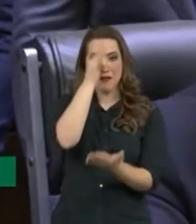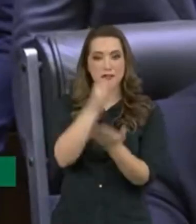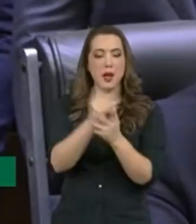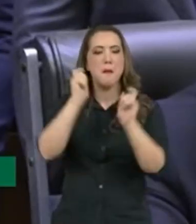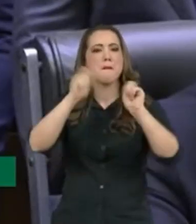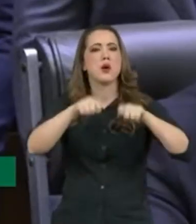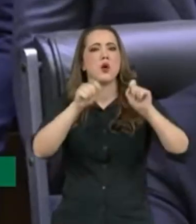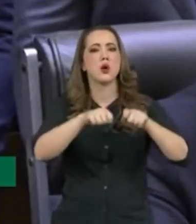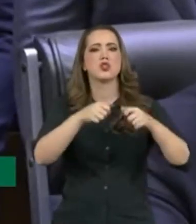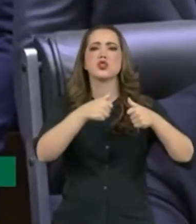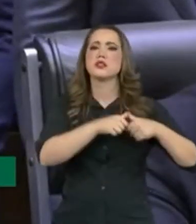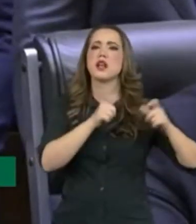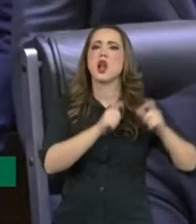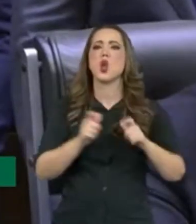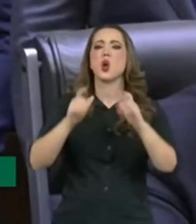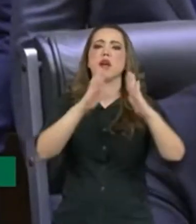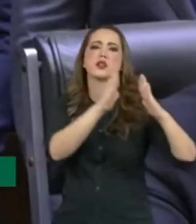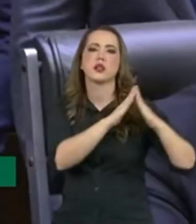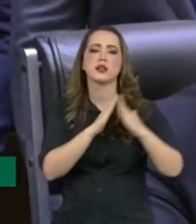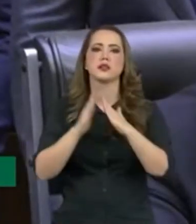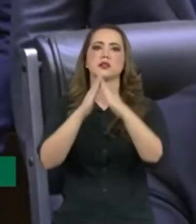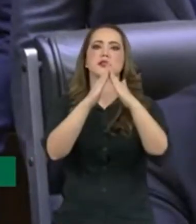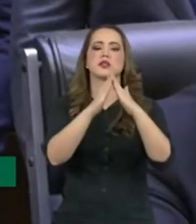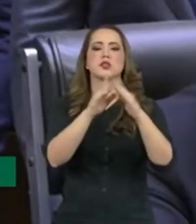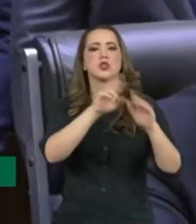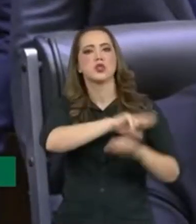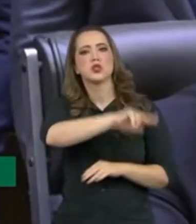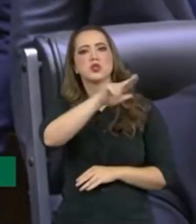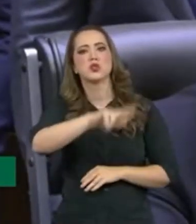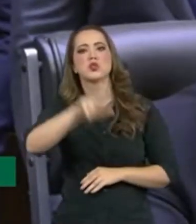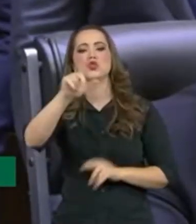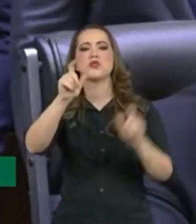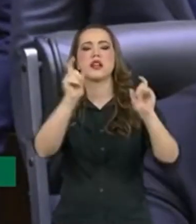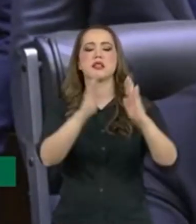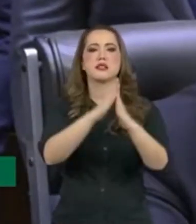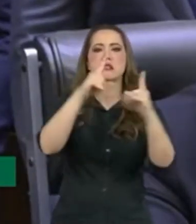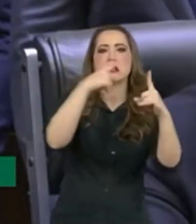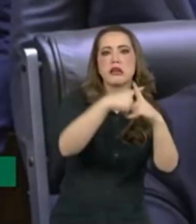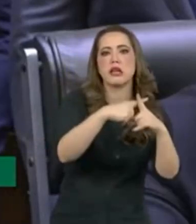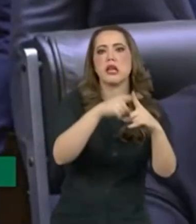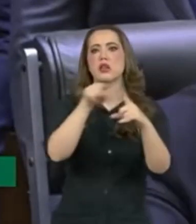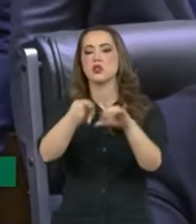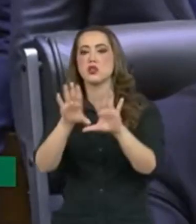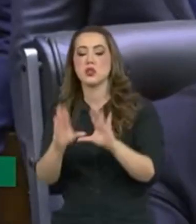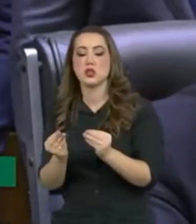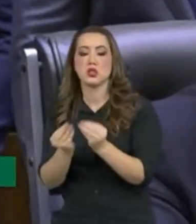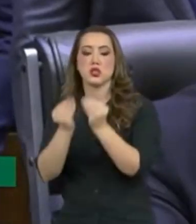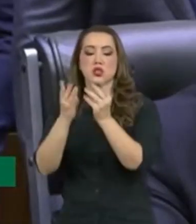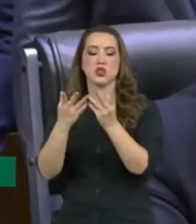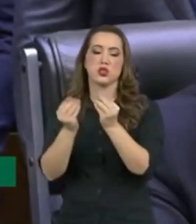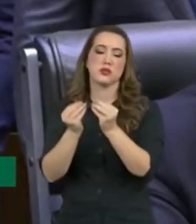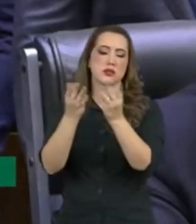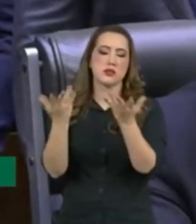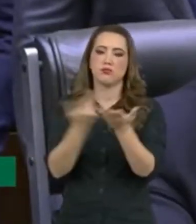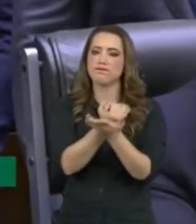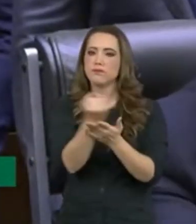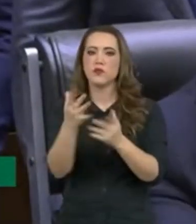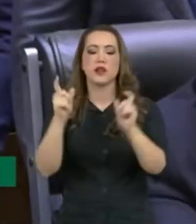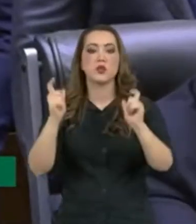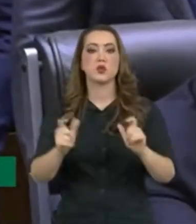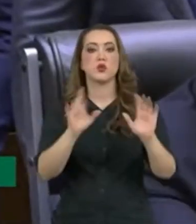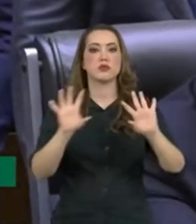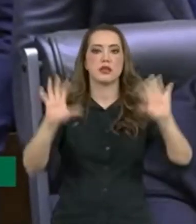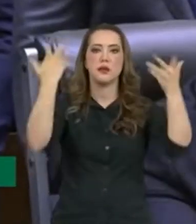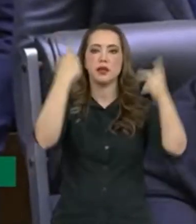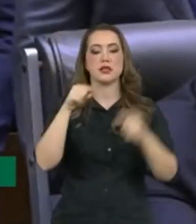estar presente em todas as moradas, nos diversos templos, igrejas e cultos. Neste país,